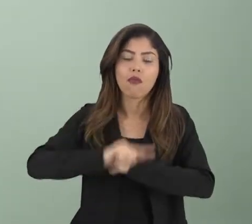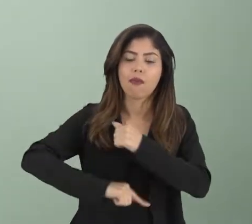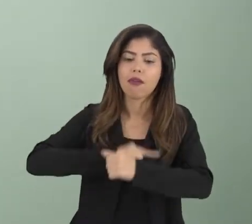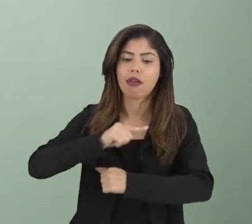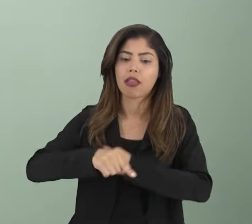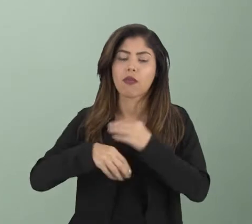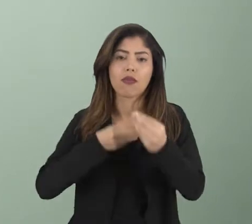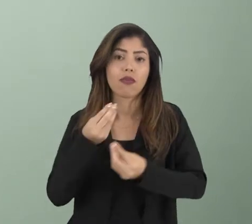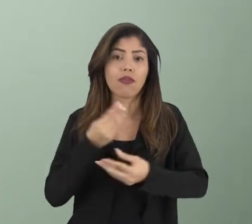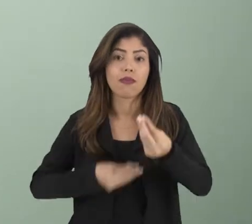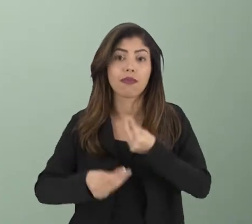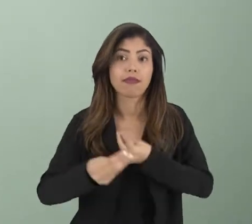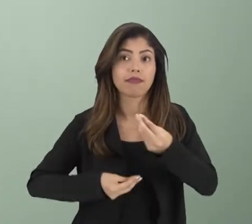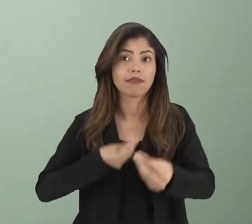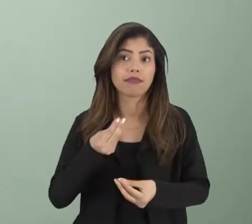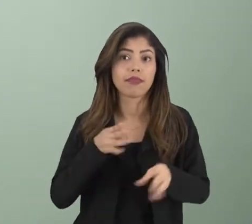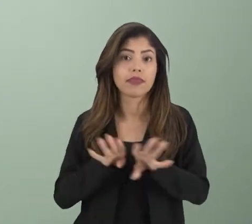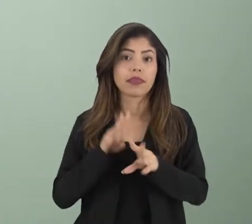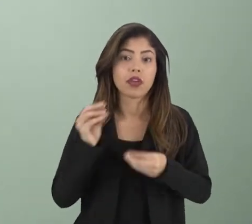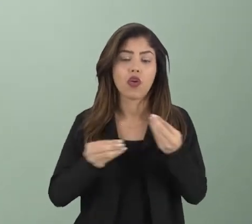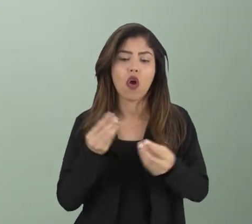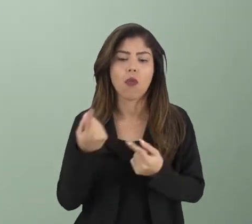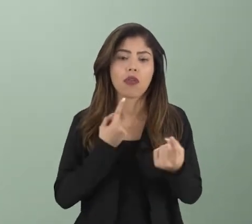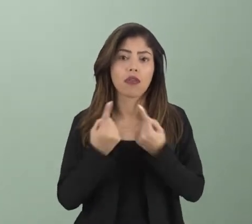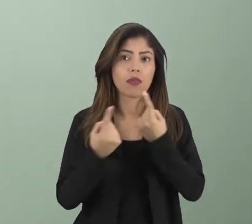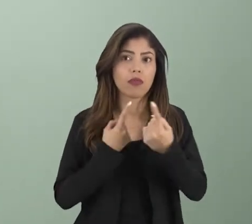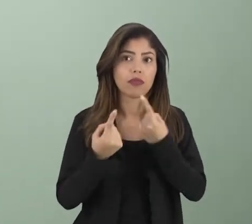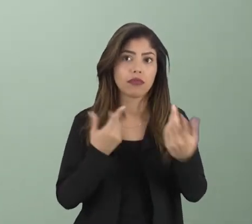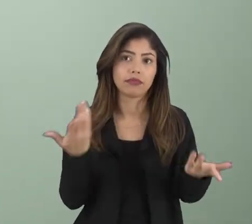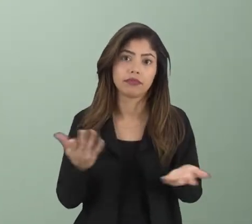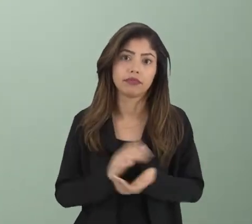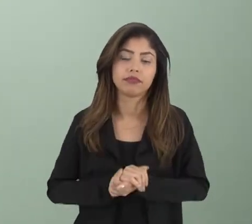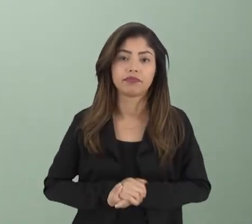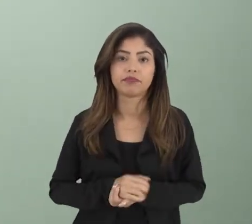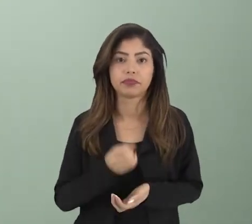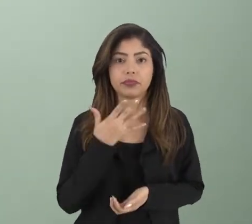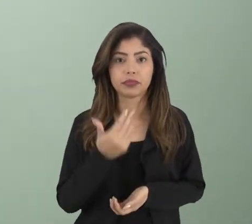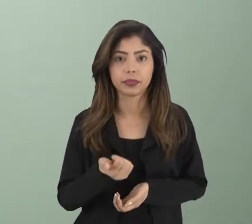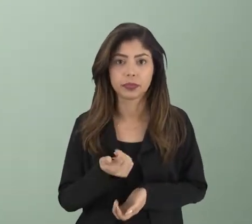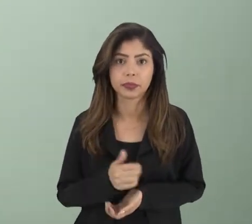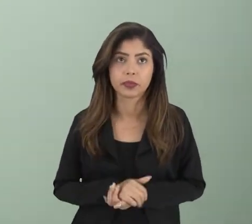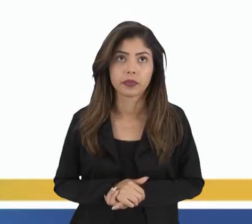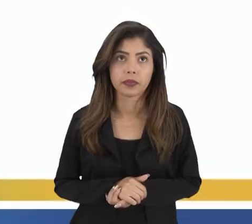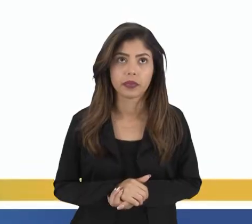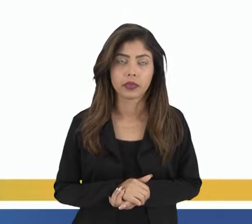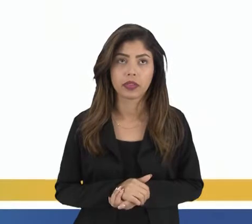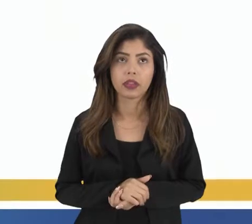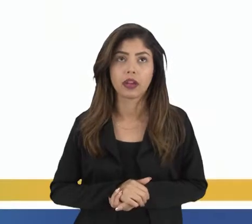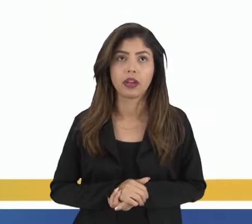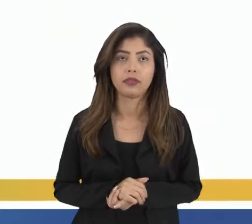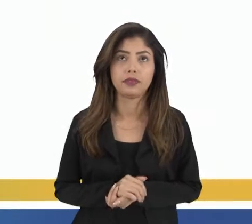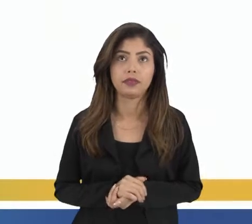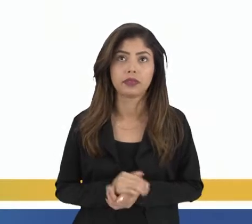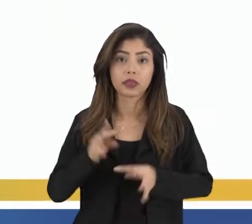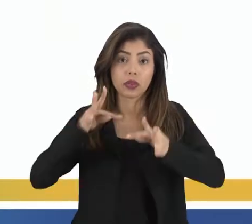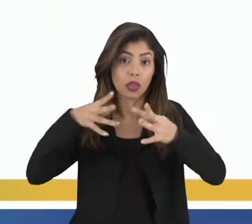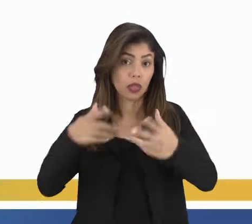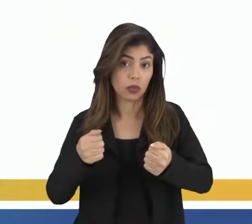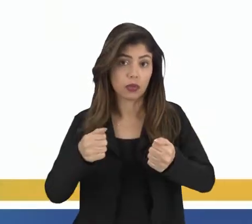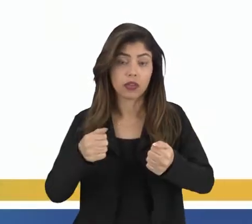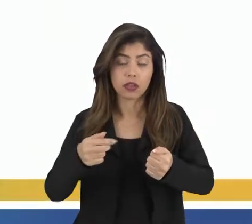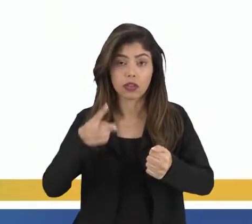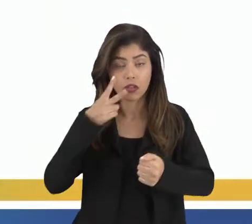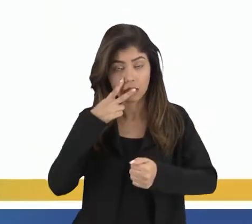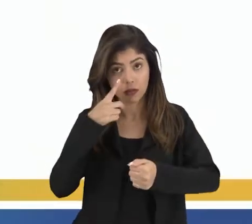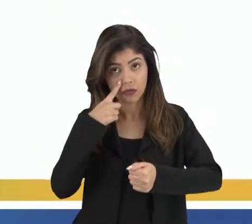eles interagem, como que eles se comunicam. Tudo bem? Então vamos lá. Veja só. Tudo, nós vimos